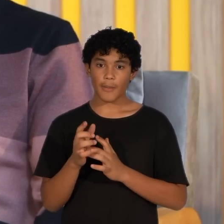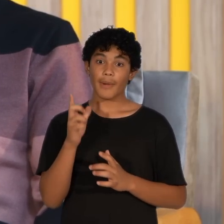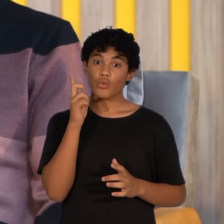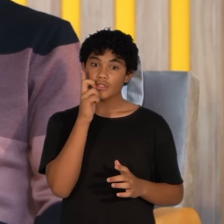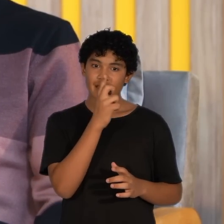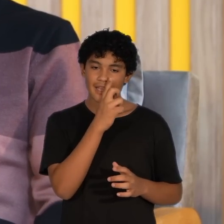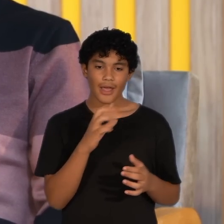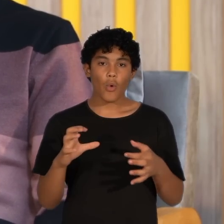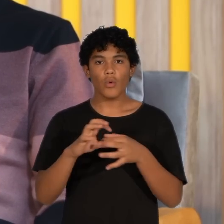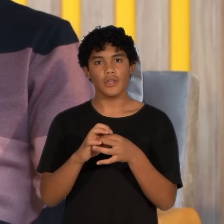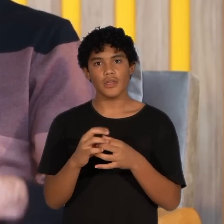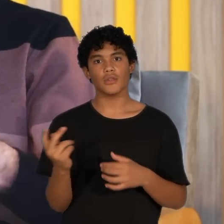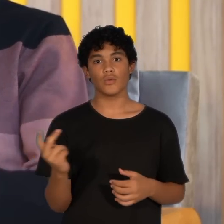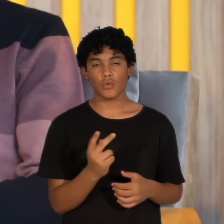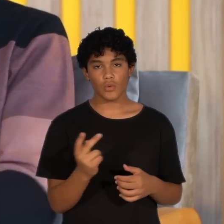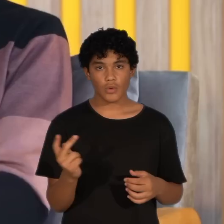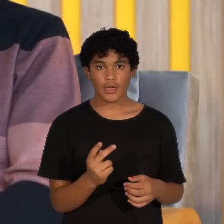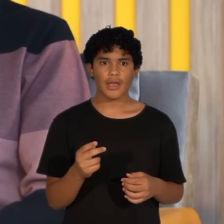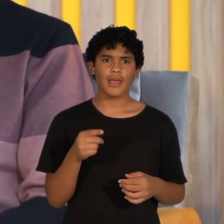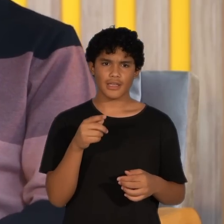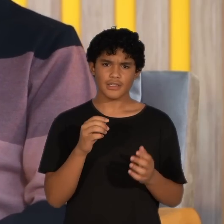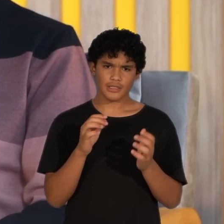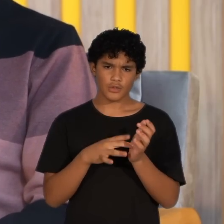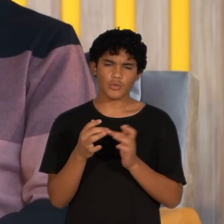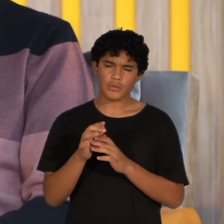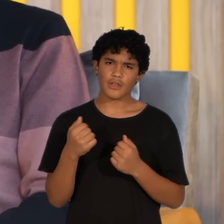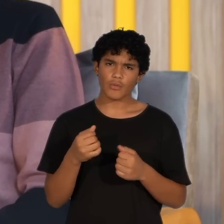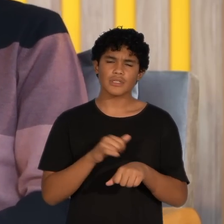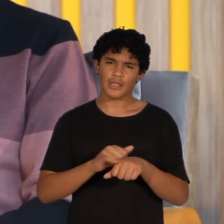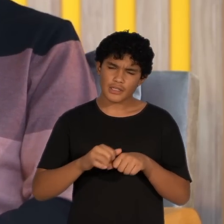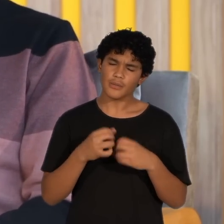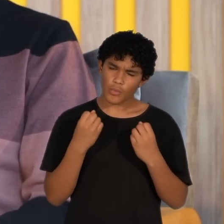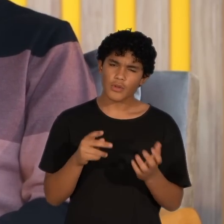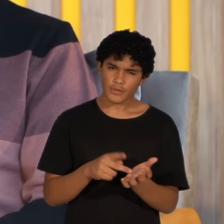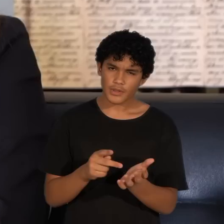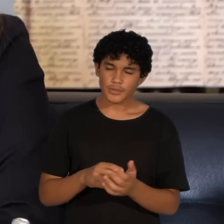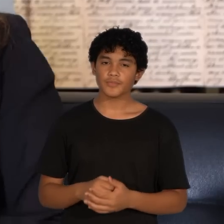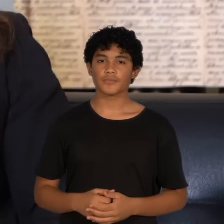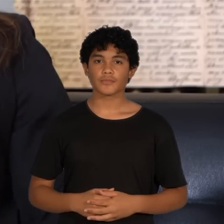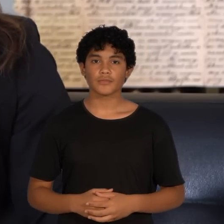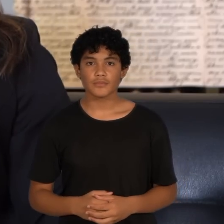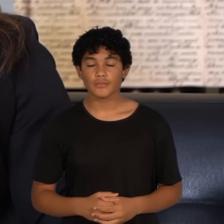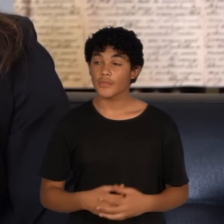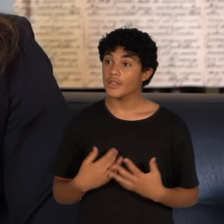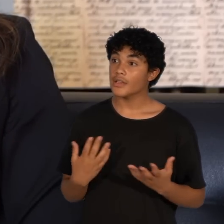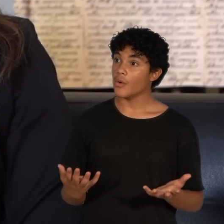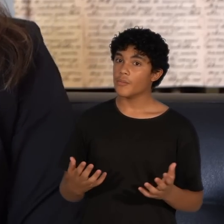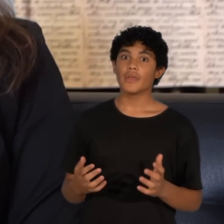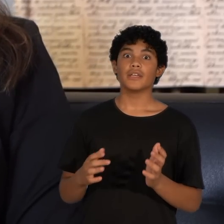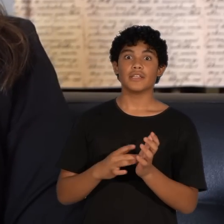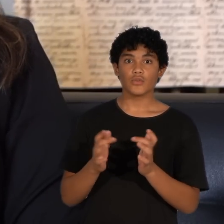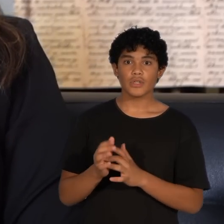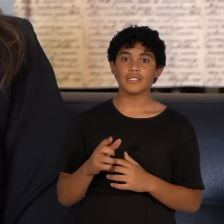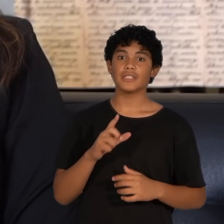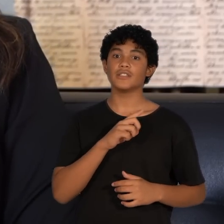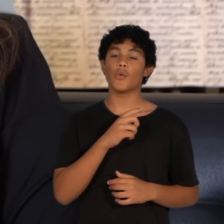para poder conseguir que algo de bom acontecesse naquele encontro. Explica pra gente aí qual foi essa estratégia. Então,